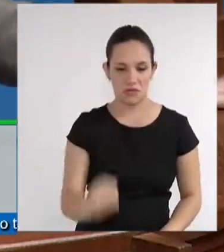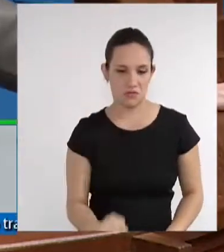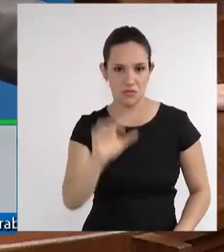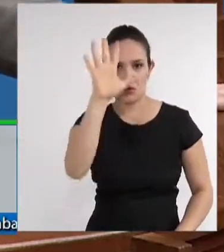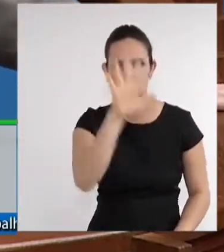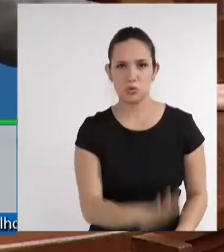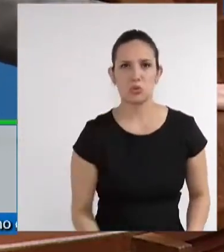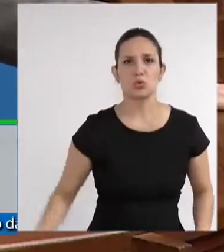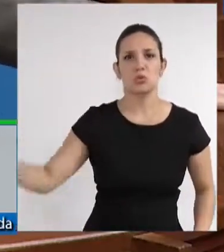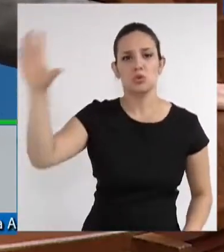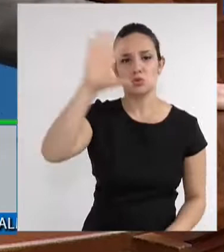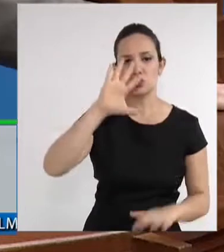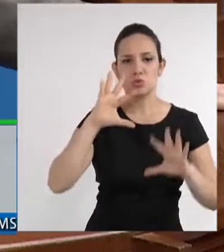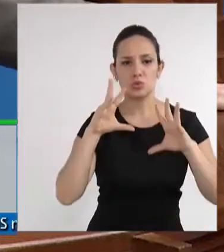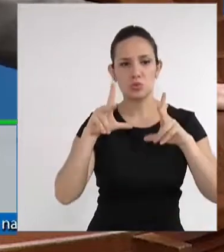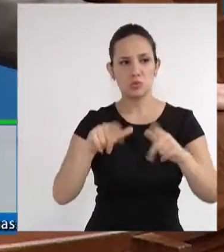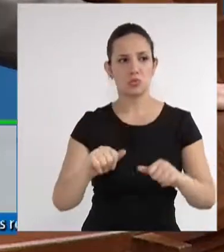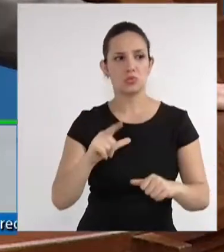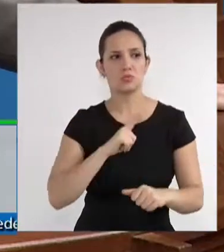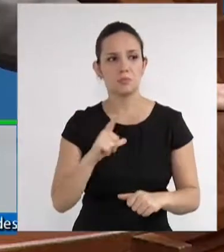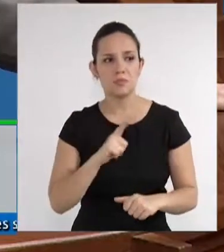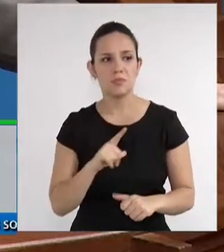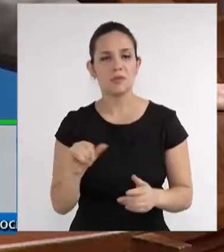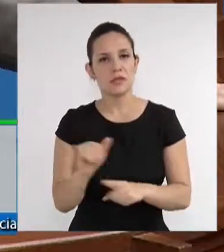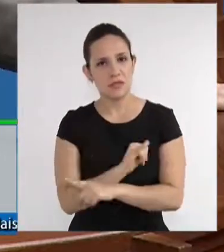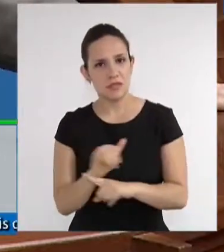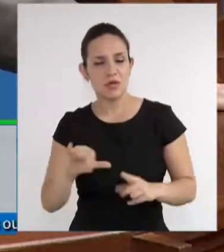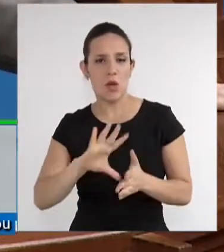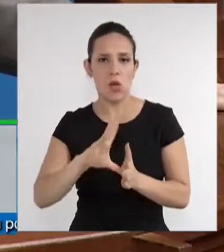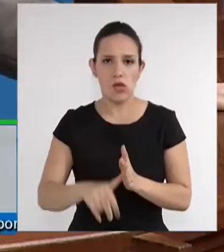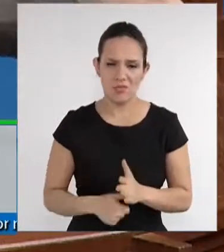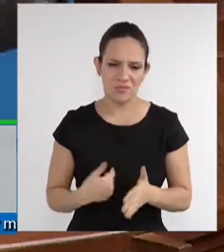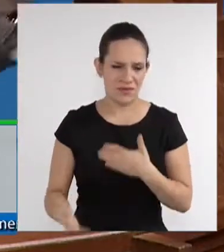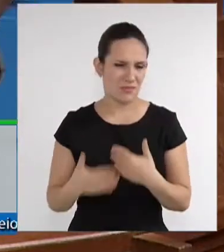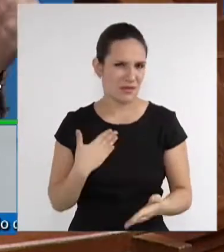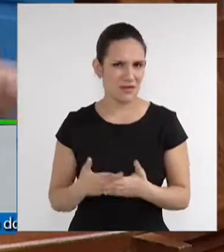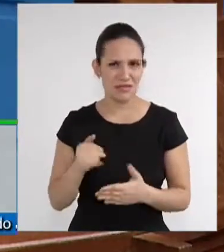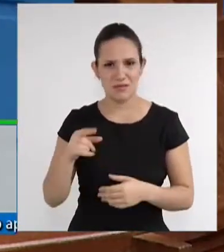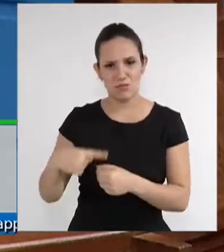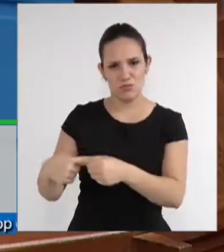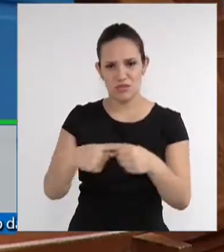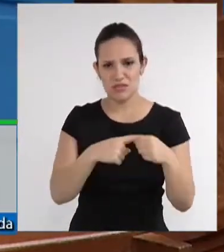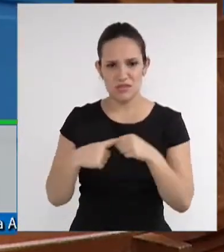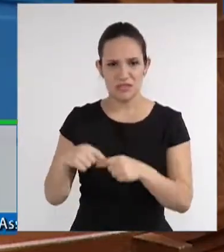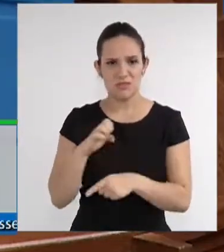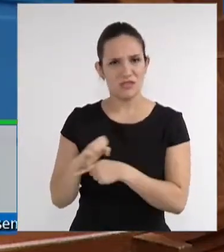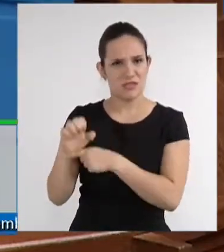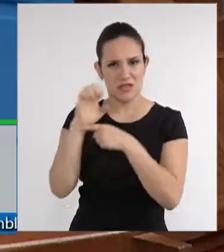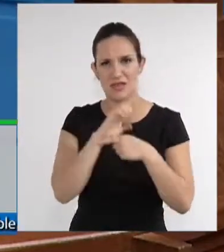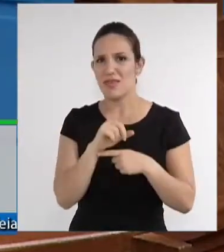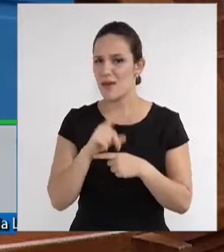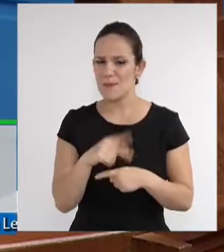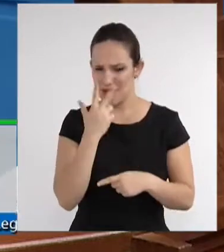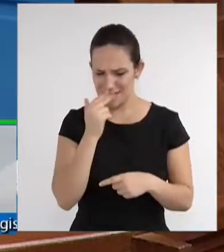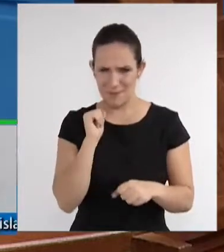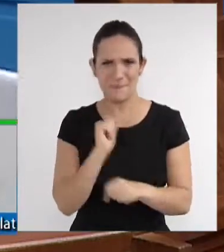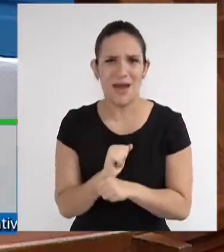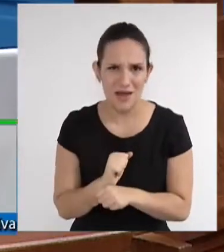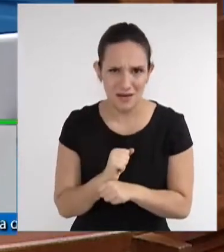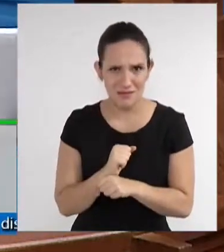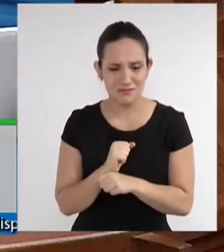Por todos os rincões, seja municípios, seja estados da federação. Ela cria um grande engessamento. E